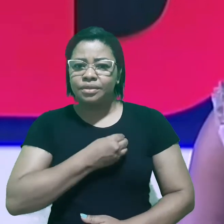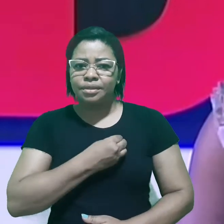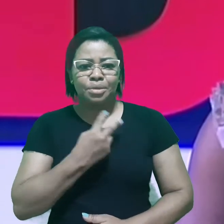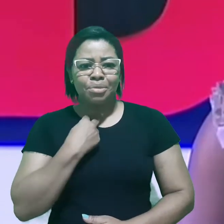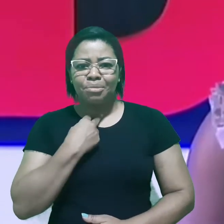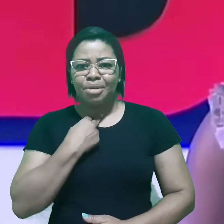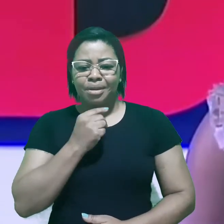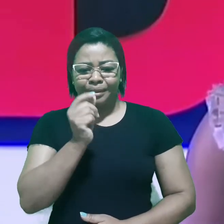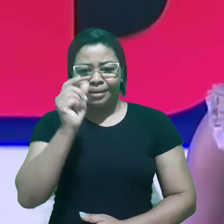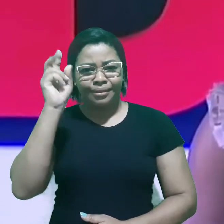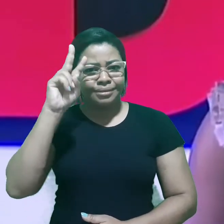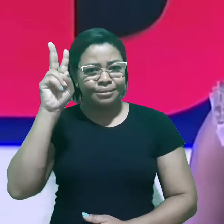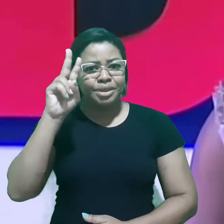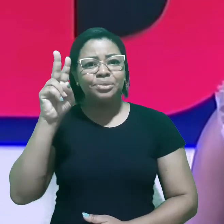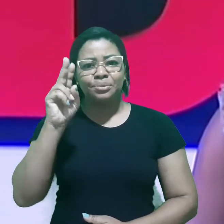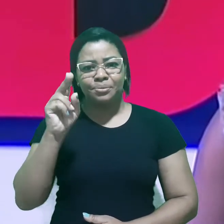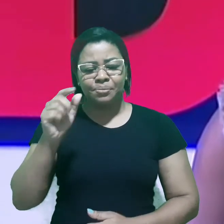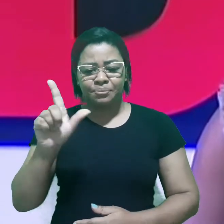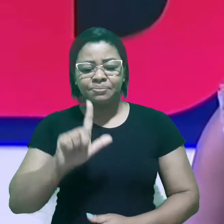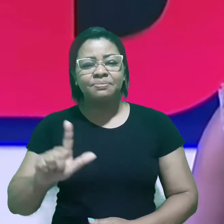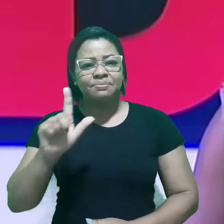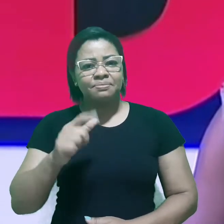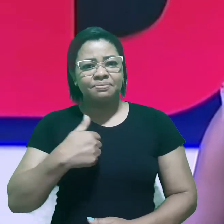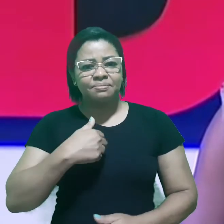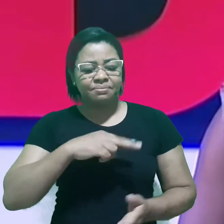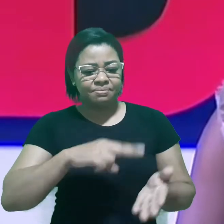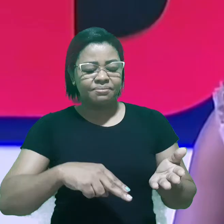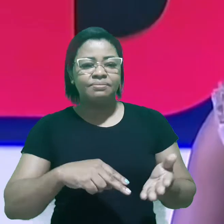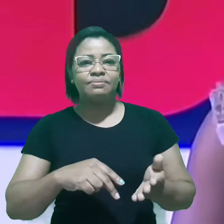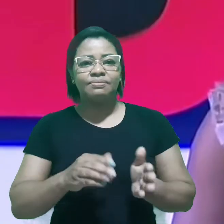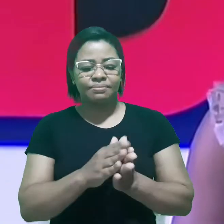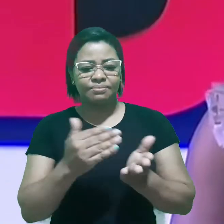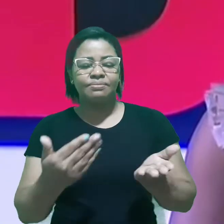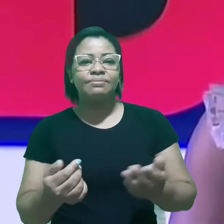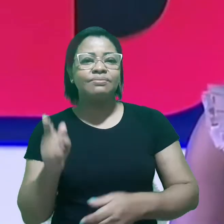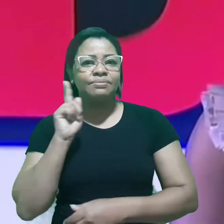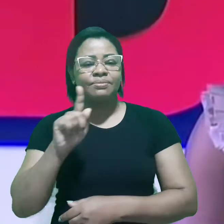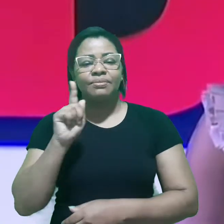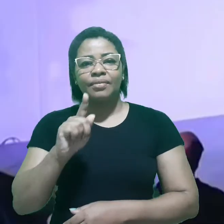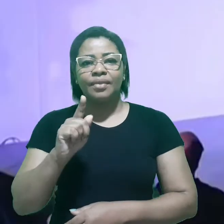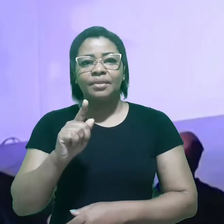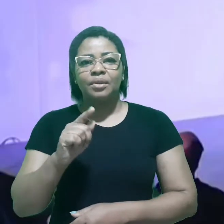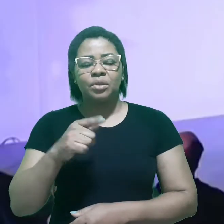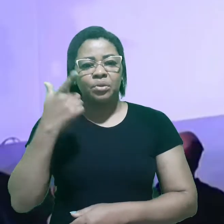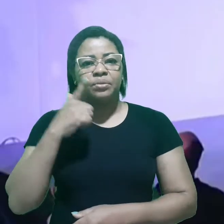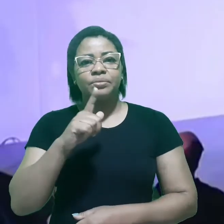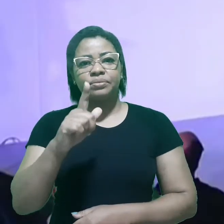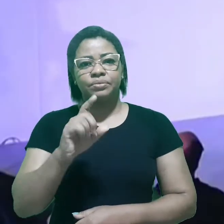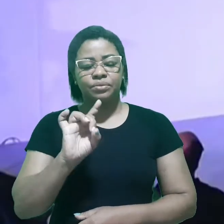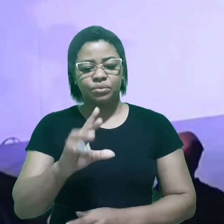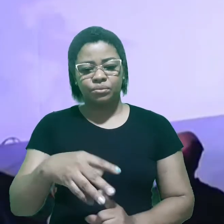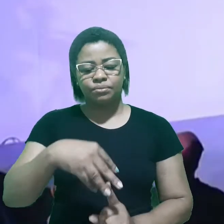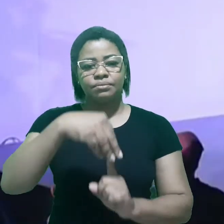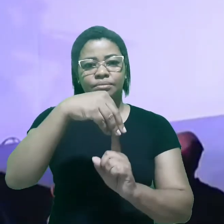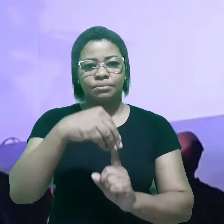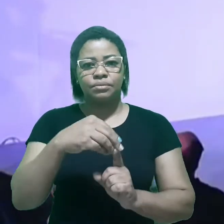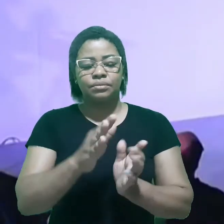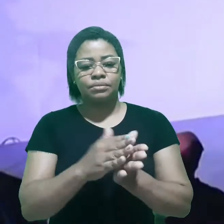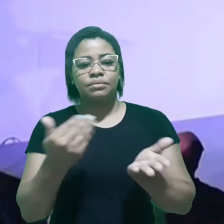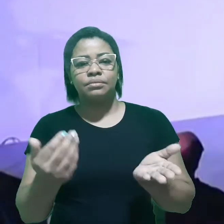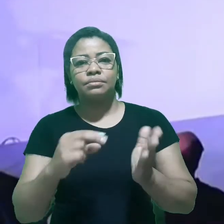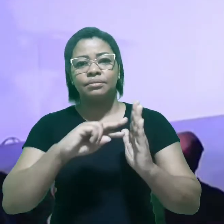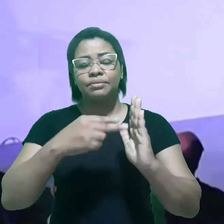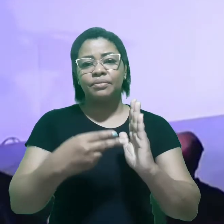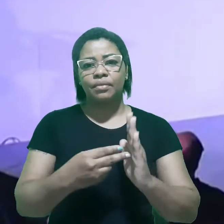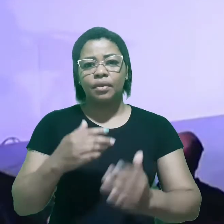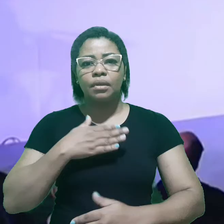numa coisa: me salvar de ter uma única história sobre o que os livros são. Venho de uma família nigeriana